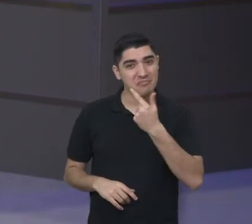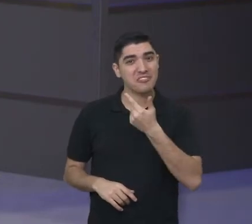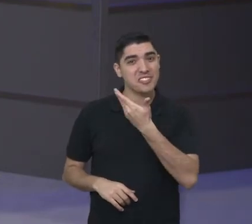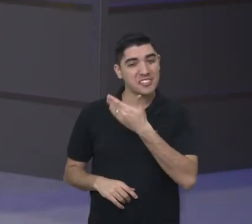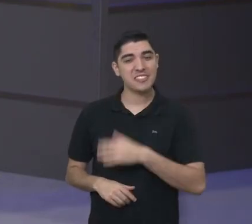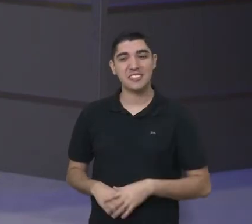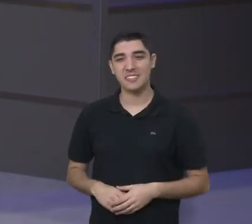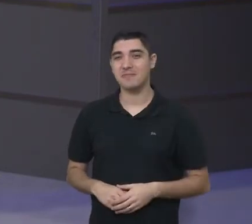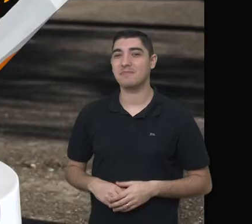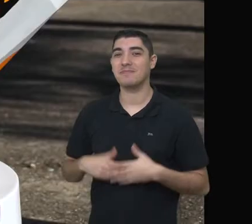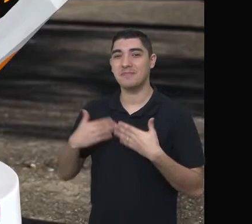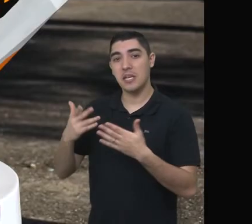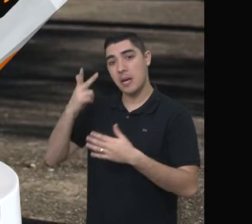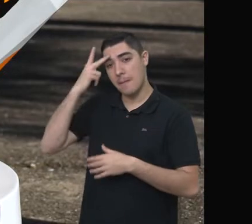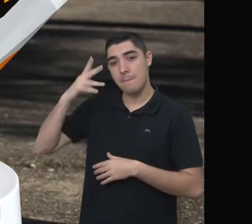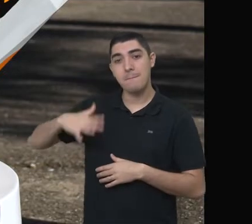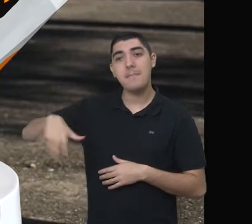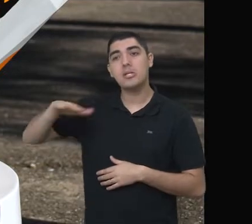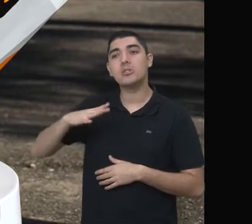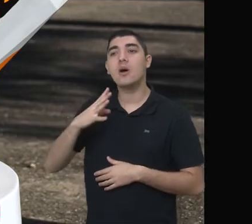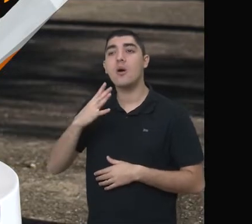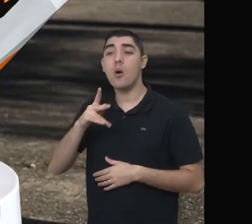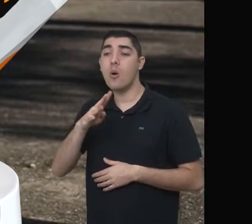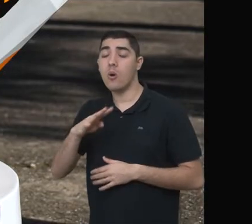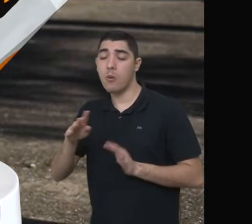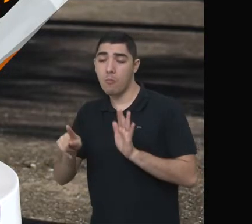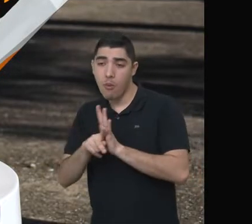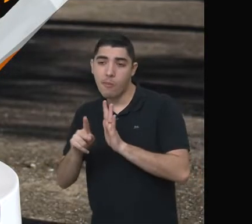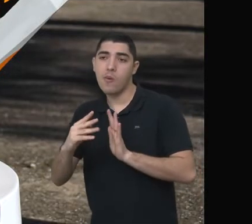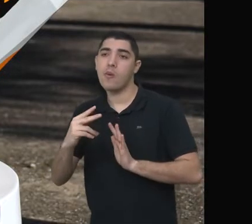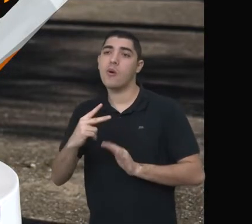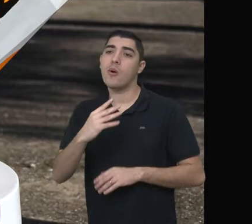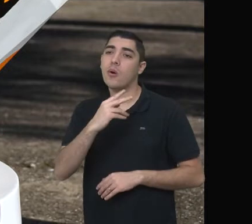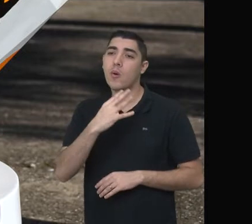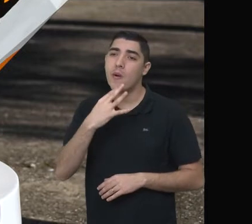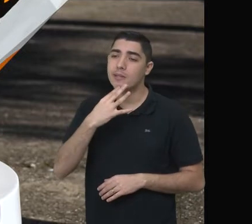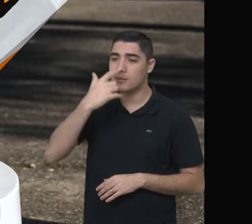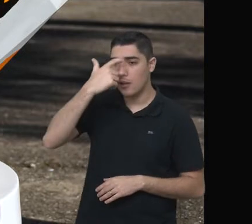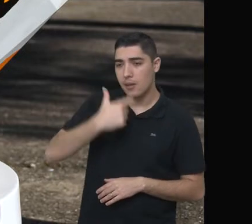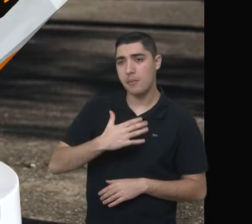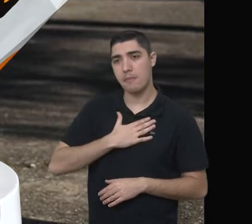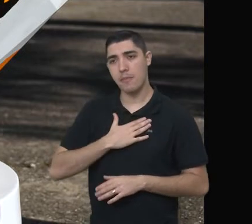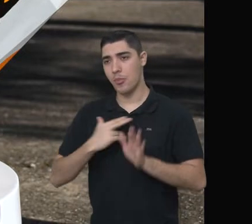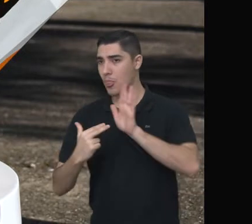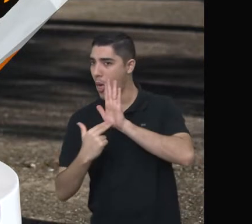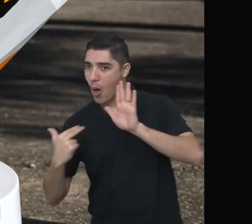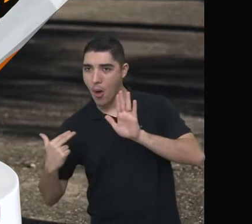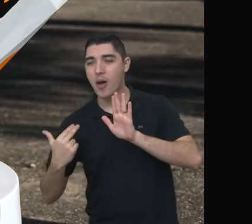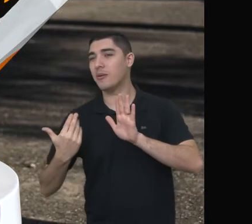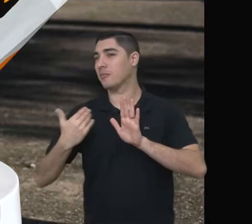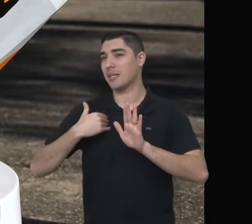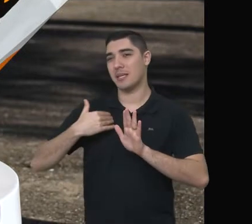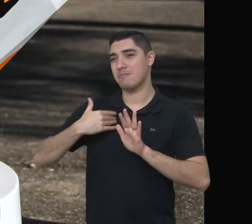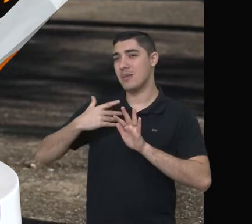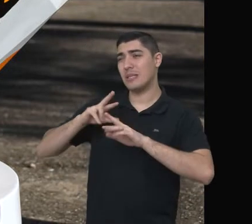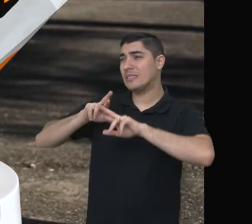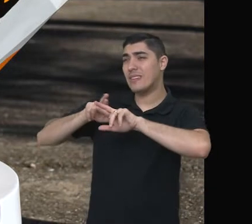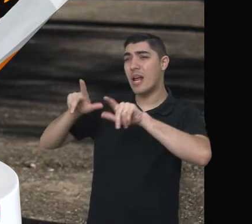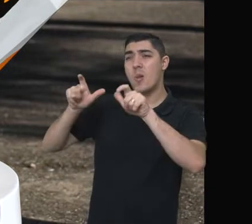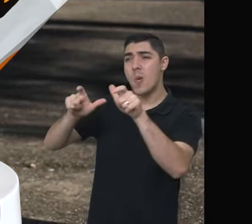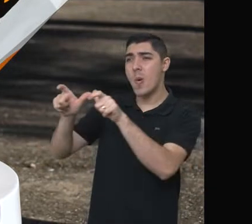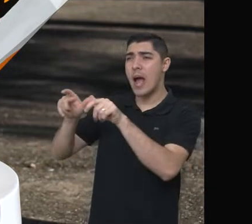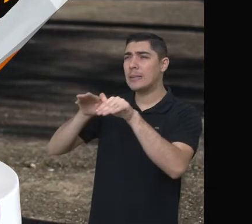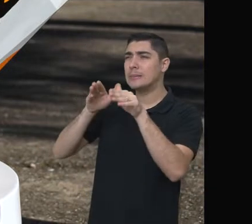pessoas possam conhecer o meu nome, minha arte, assim, eu quero levar para tudo quanto lugar possível, assim, for.